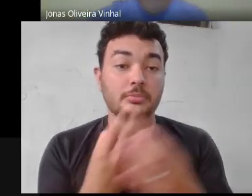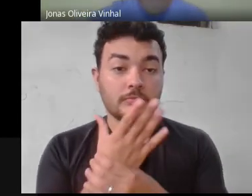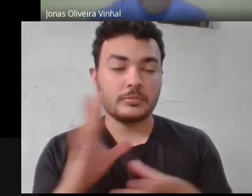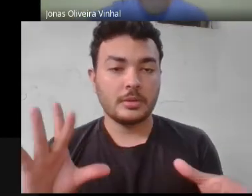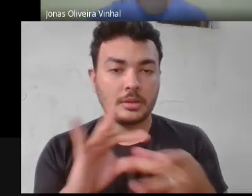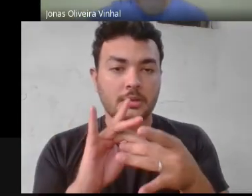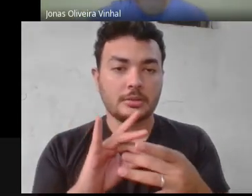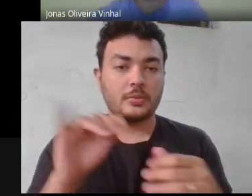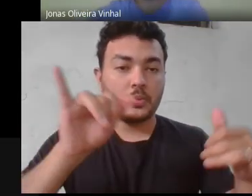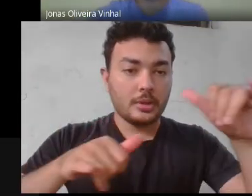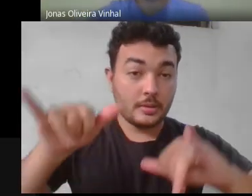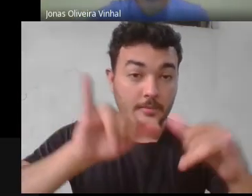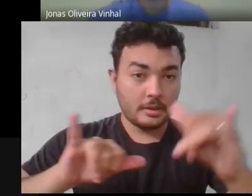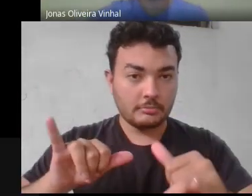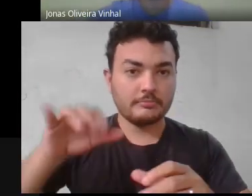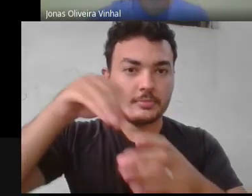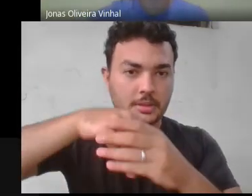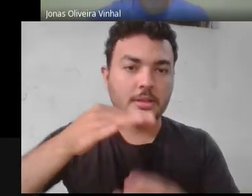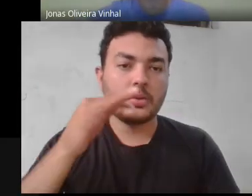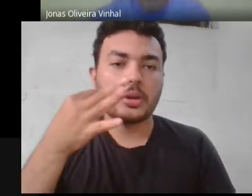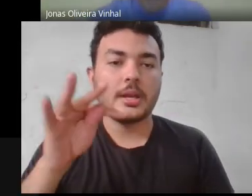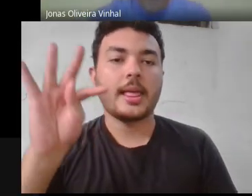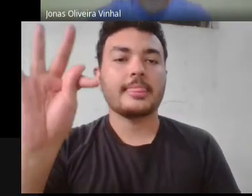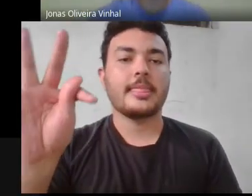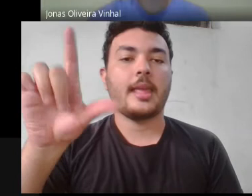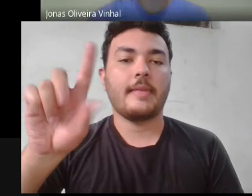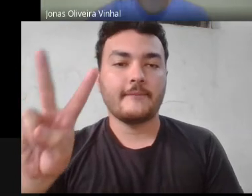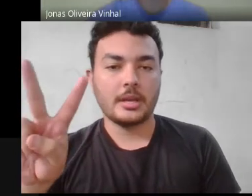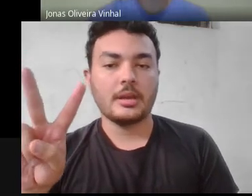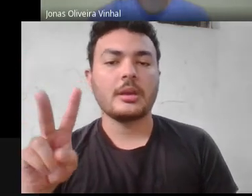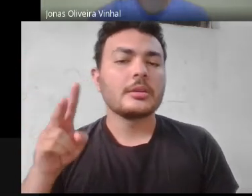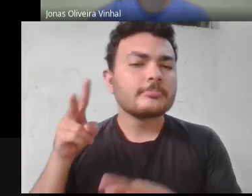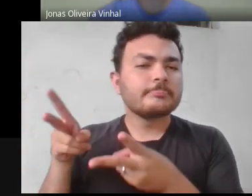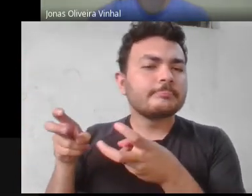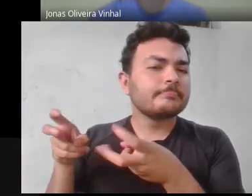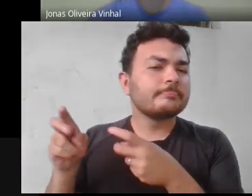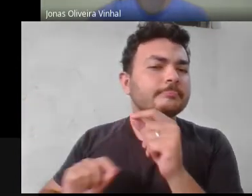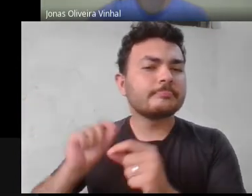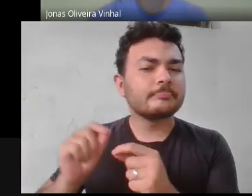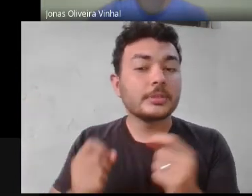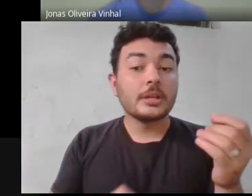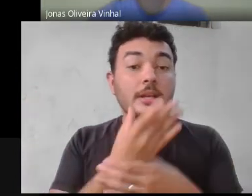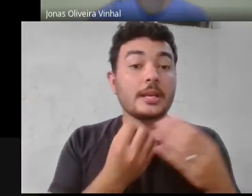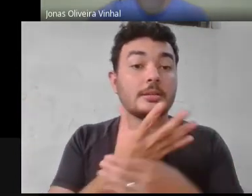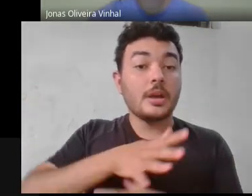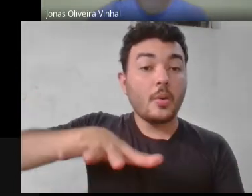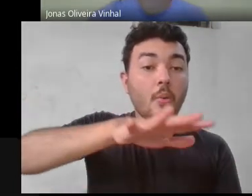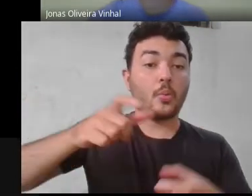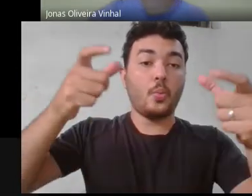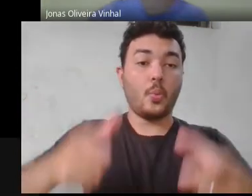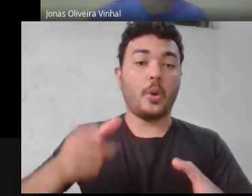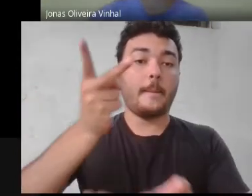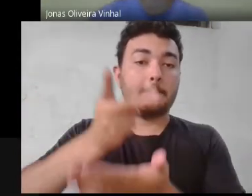química de acordo com a TLV, tá? No modo figura, onde a gente observa a formação de uma região comum,